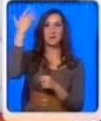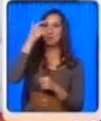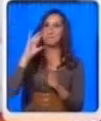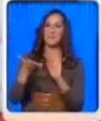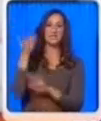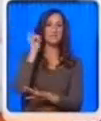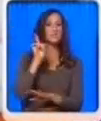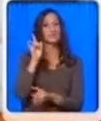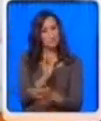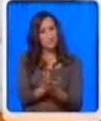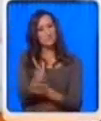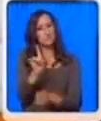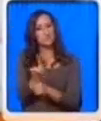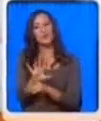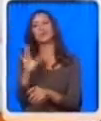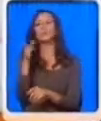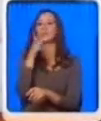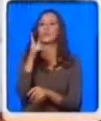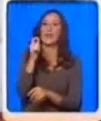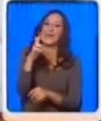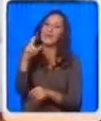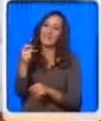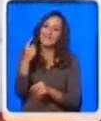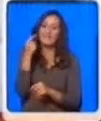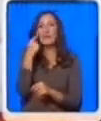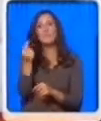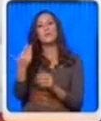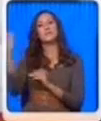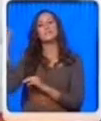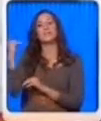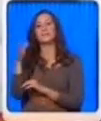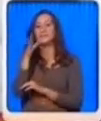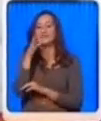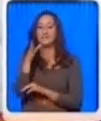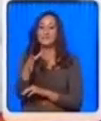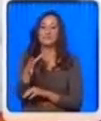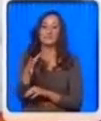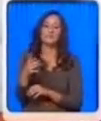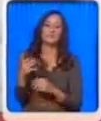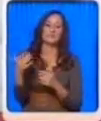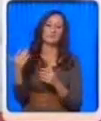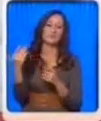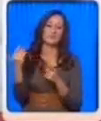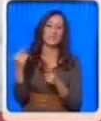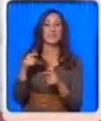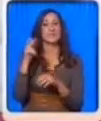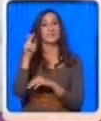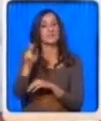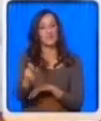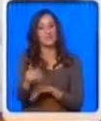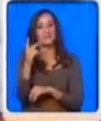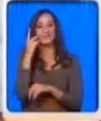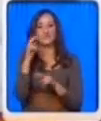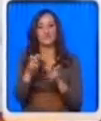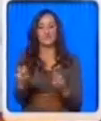do Teatro da Revista. E é? Não, mas eu digo, quando digo era, mas as coisas hoje já não se podem colocar nestes termos, não é? Sim, sim, sim. E esse é o Parque Maior. Ver a primeira